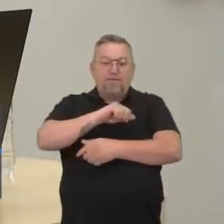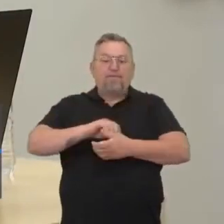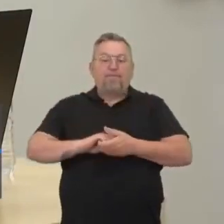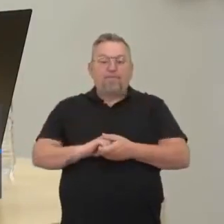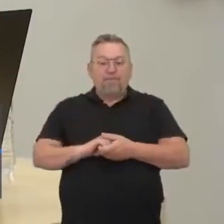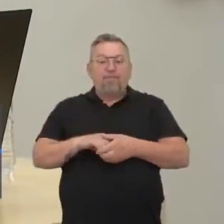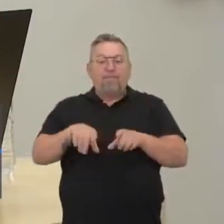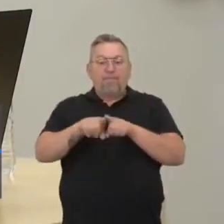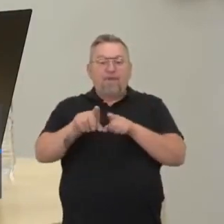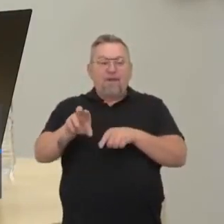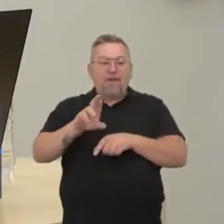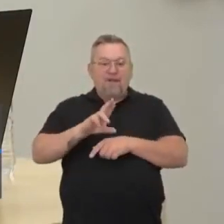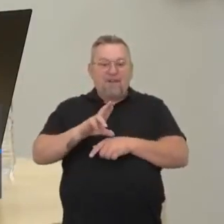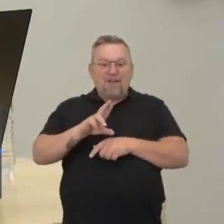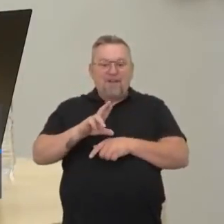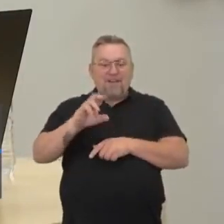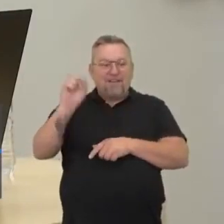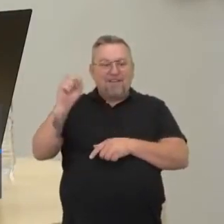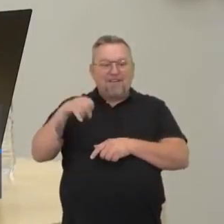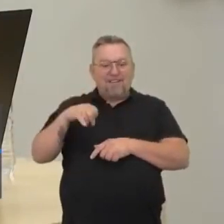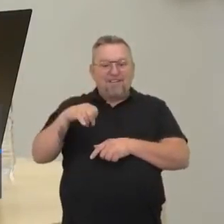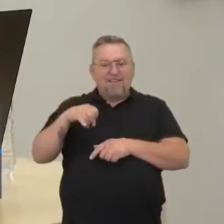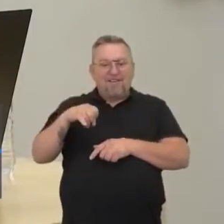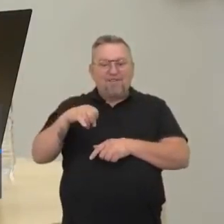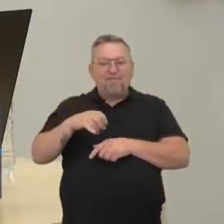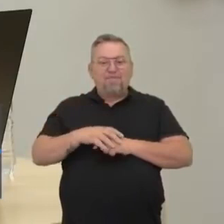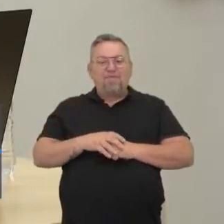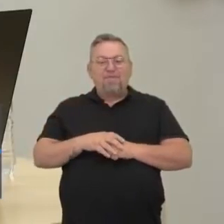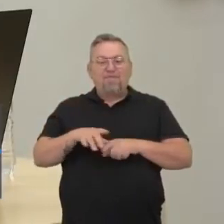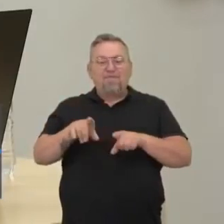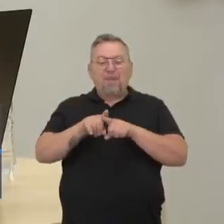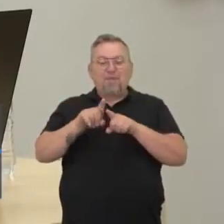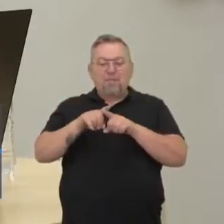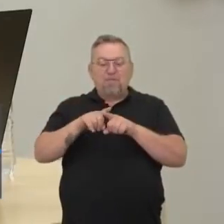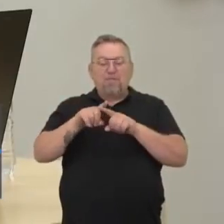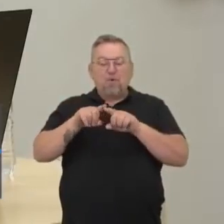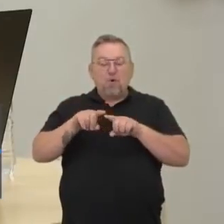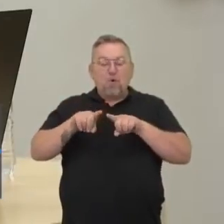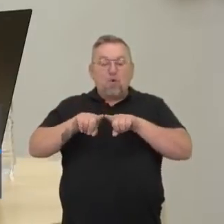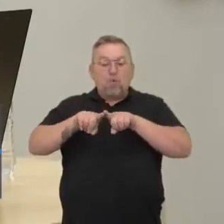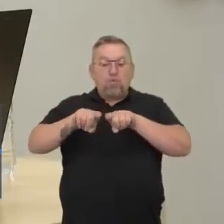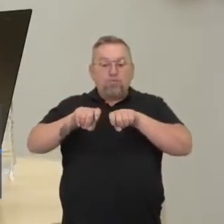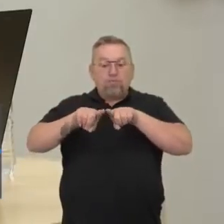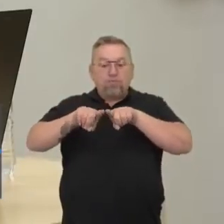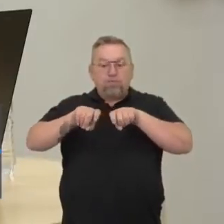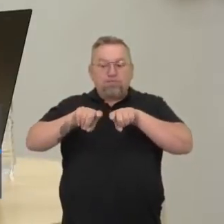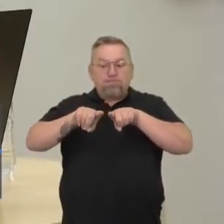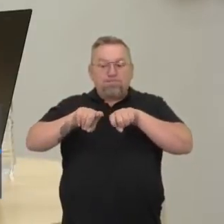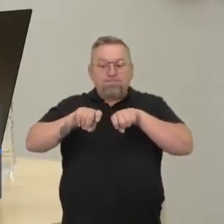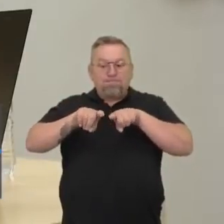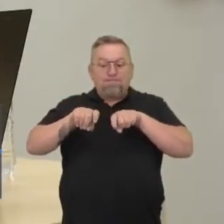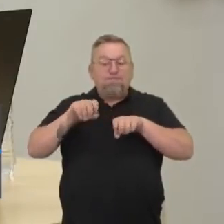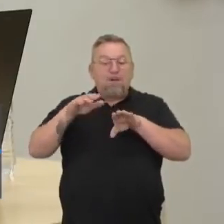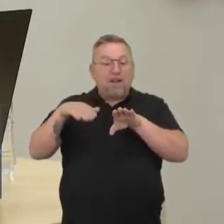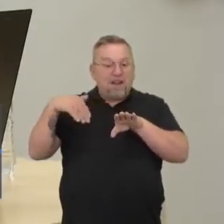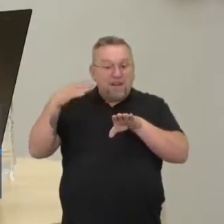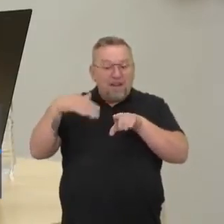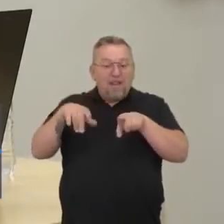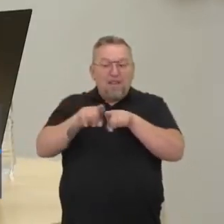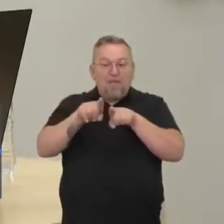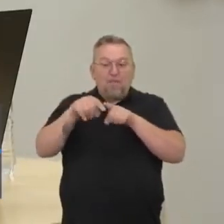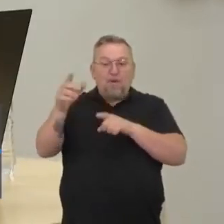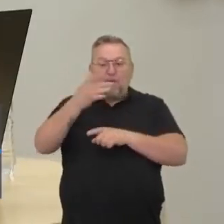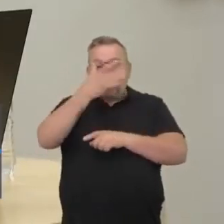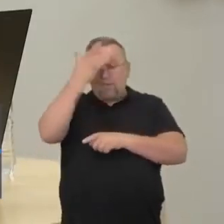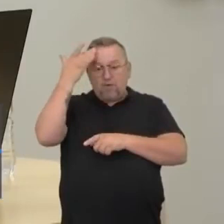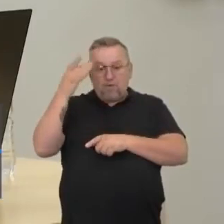Guilherme responderam que, disseram que sim, né? As patas traseiras estão adaptadas para nadar. Tem também o pessoal lá